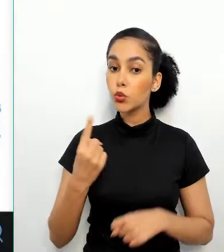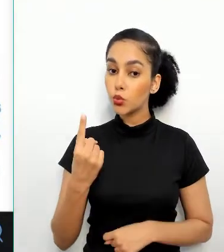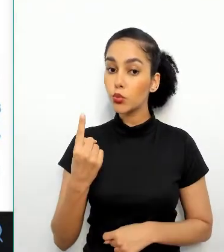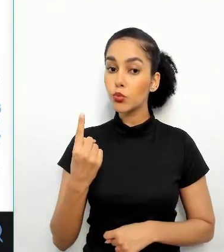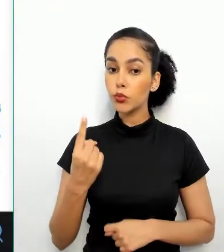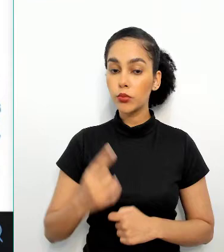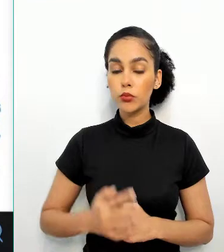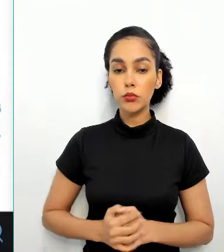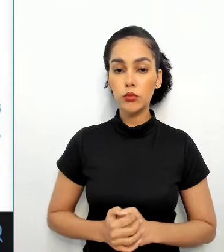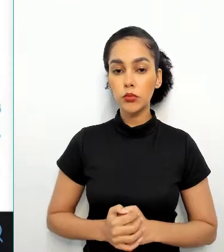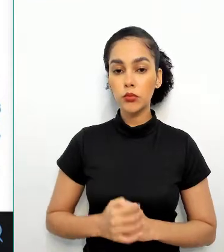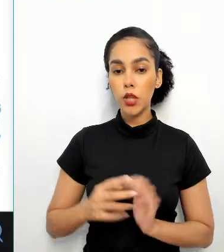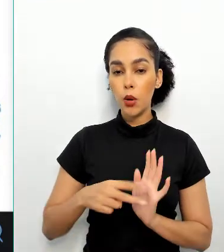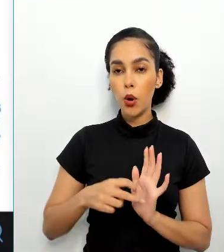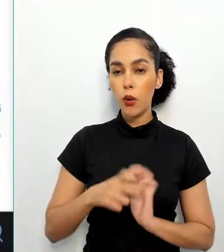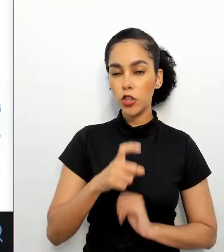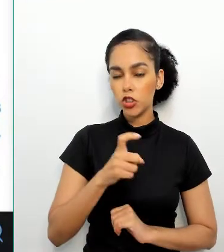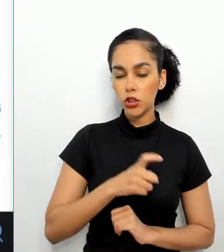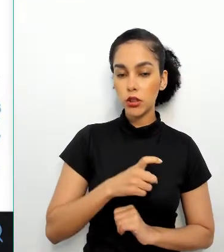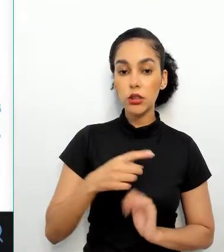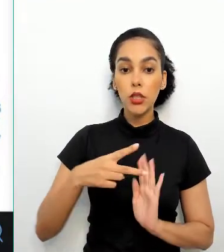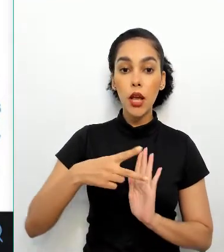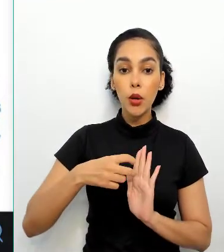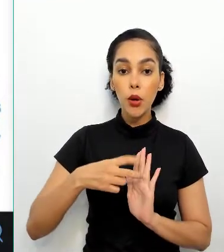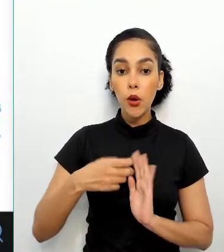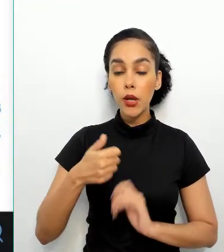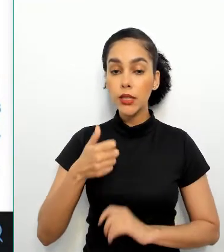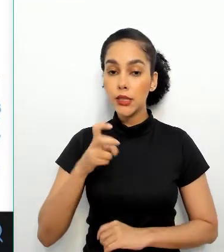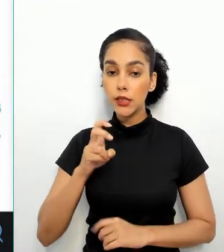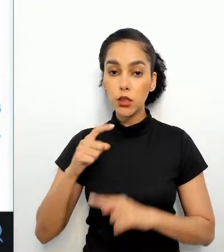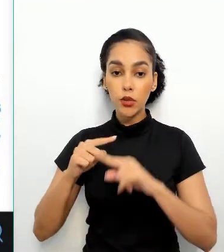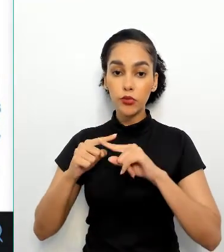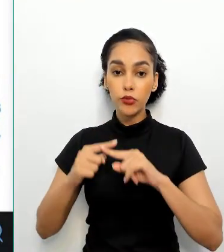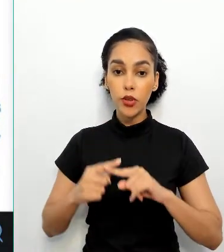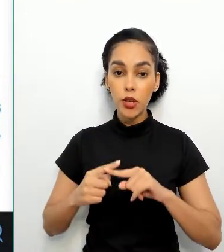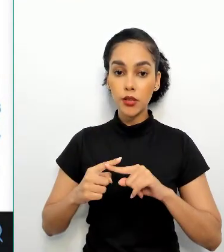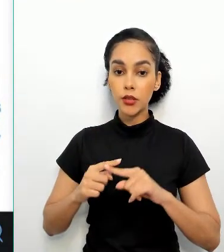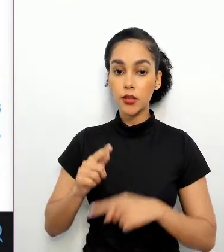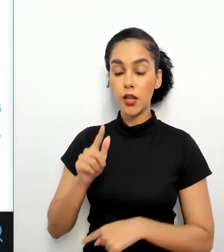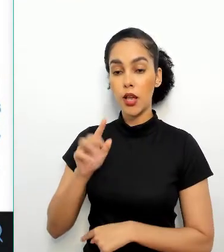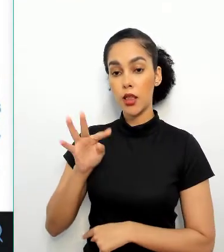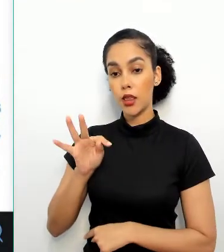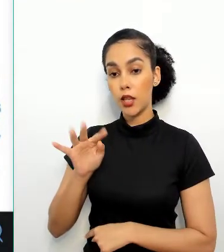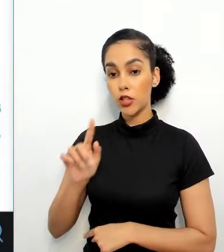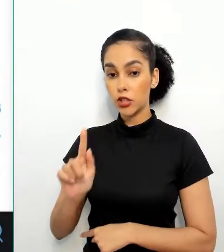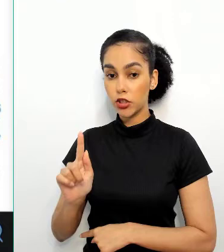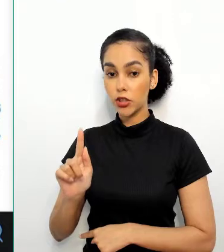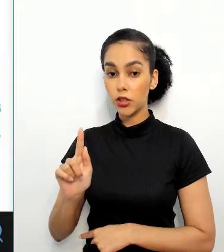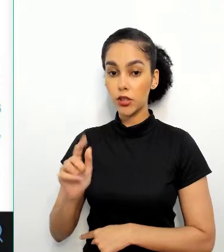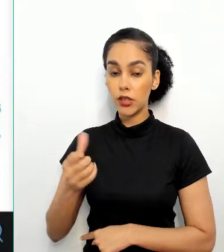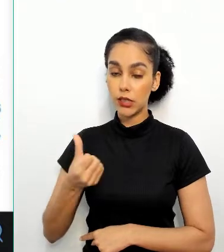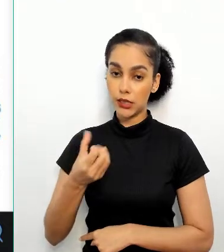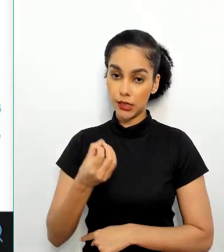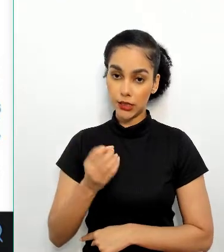aqui embaixo, né? X vezes 1 da x é igual a 15 vezes a tangente de